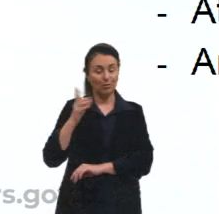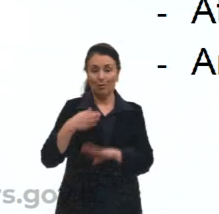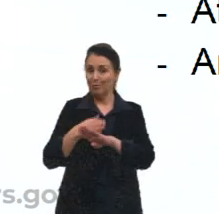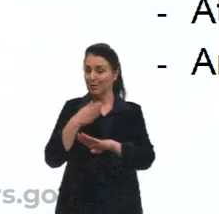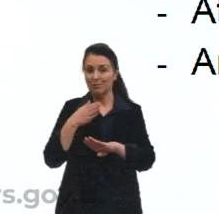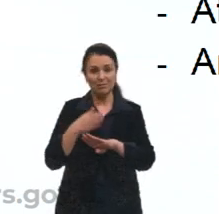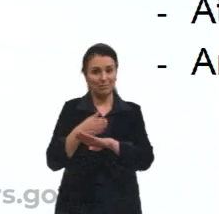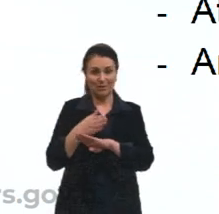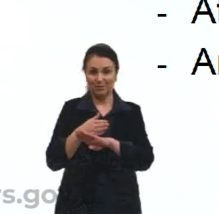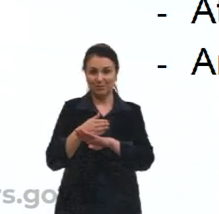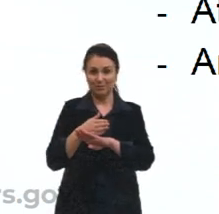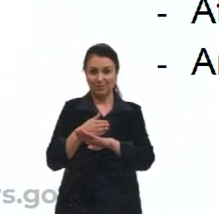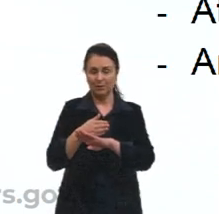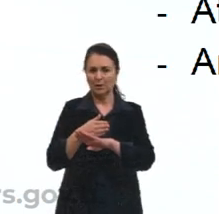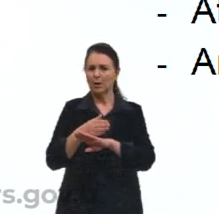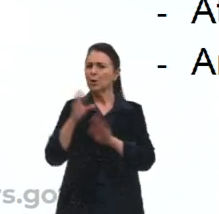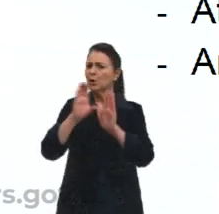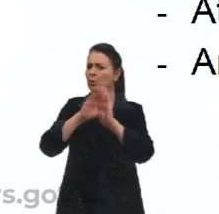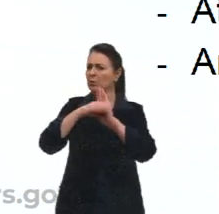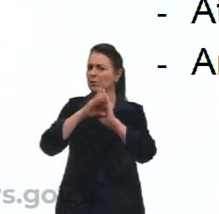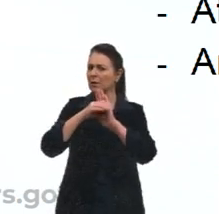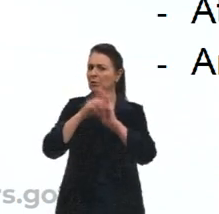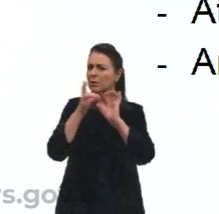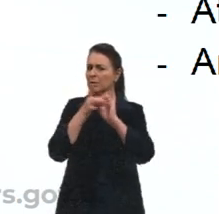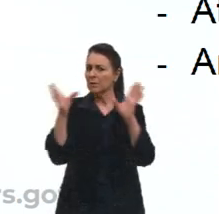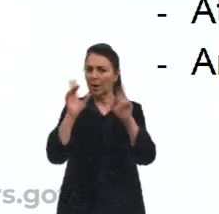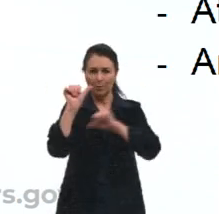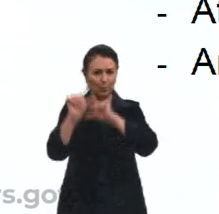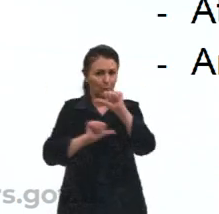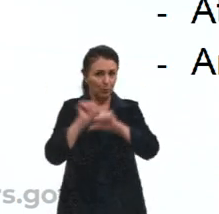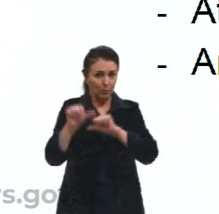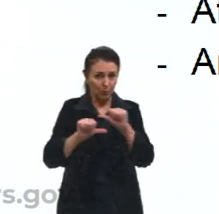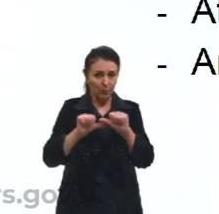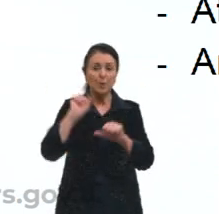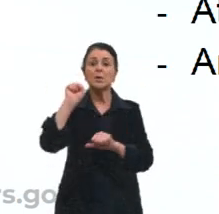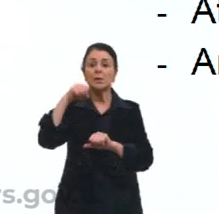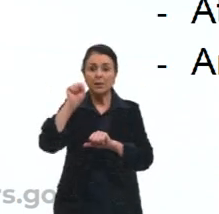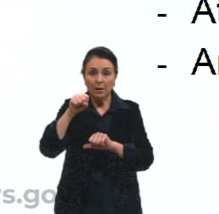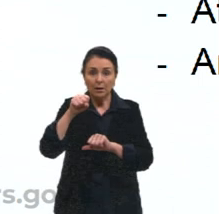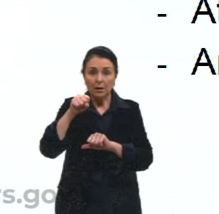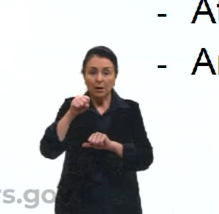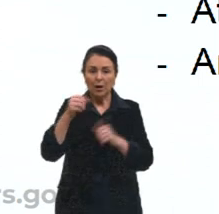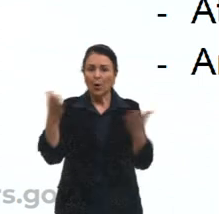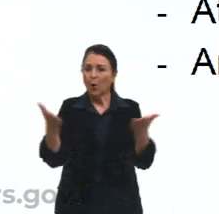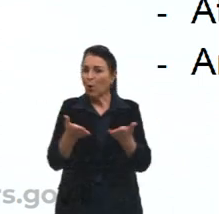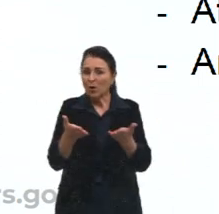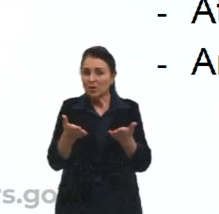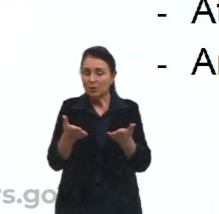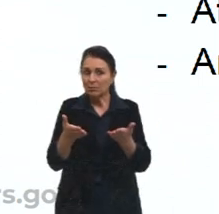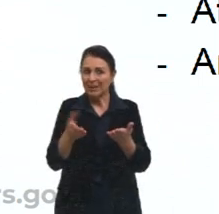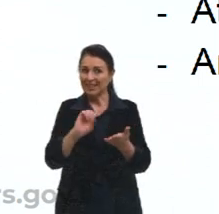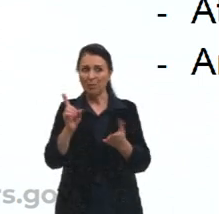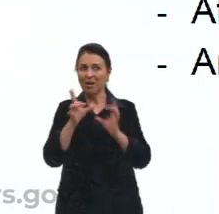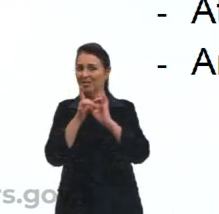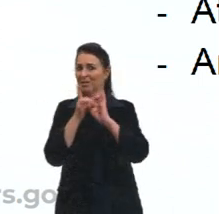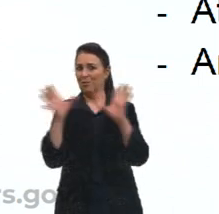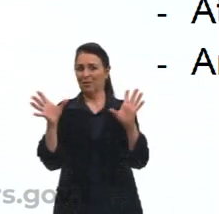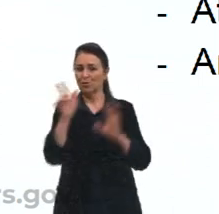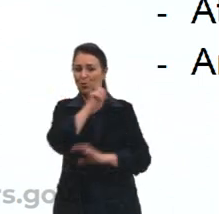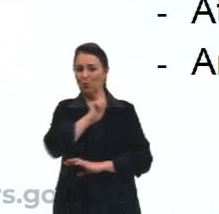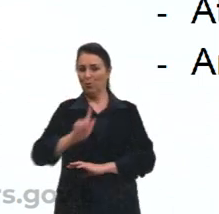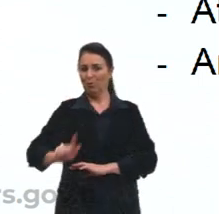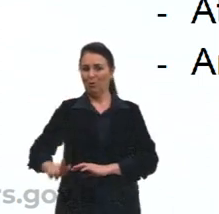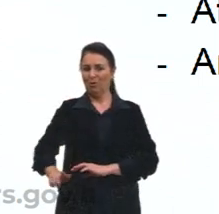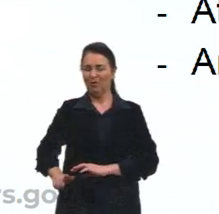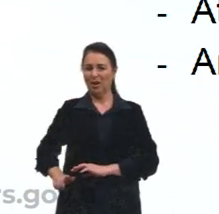conceito que democracia ele mudou mesmo então sim ra e hoje em dia a gente não considera democrático um governo